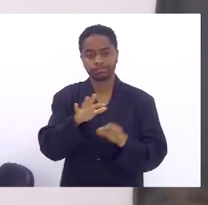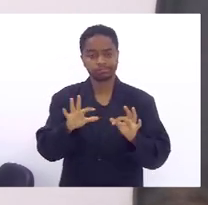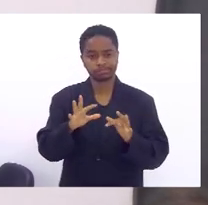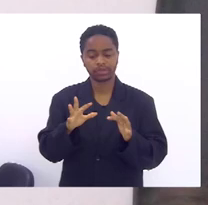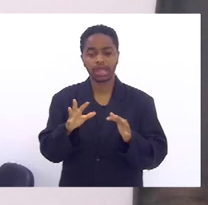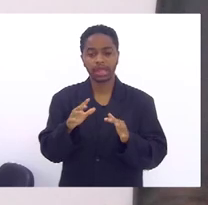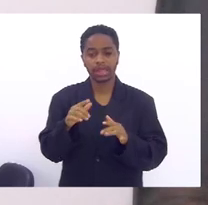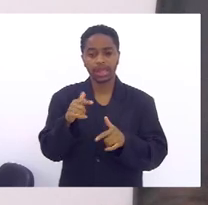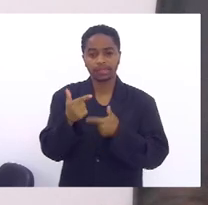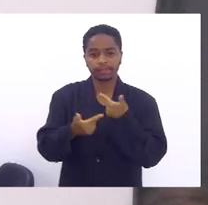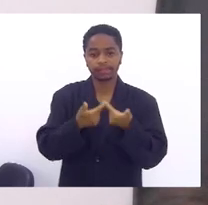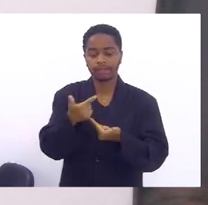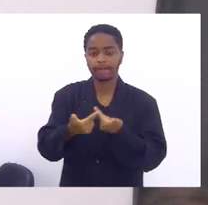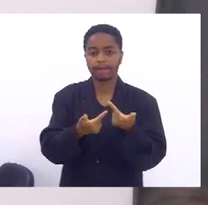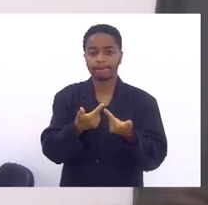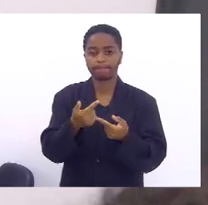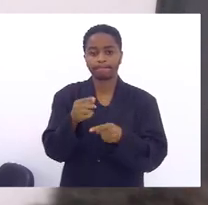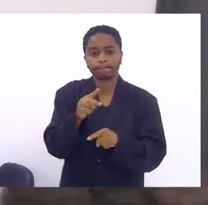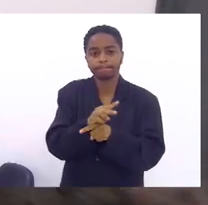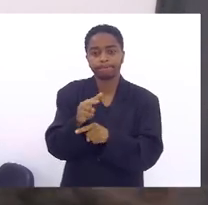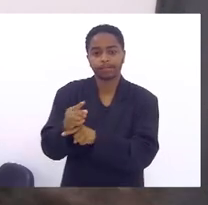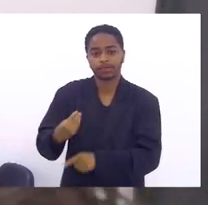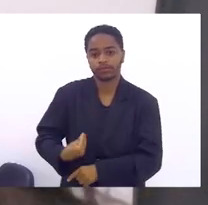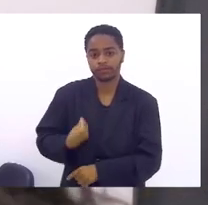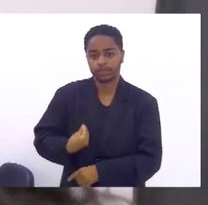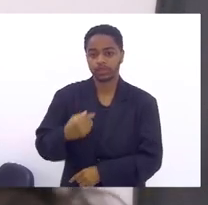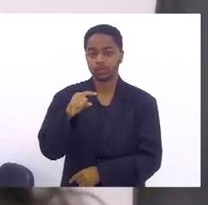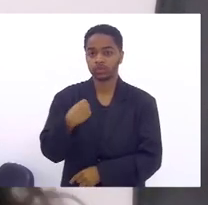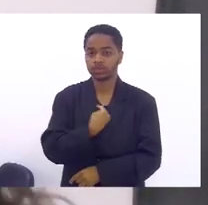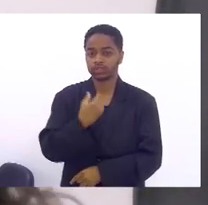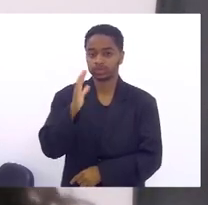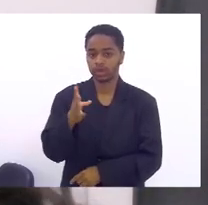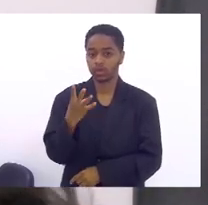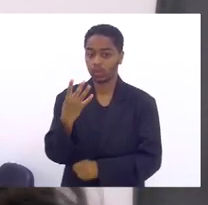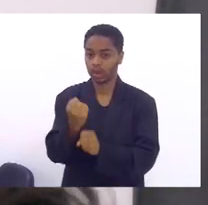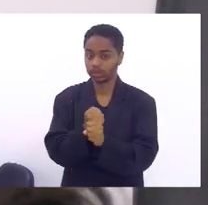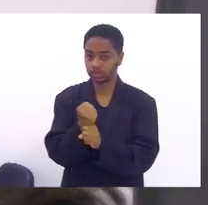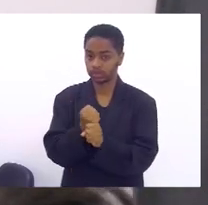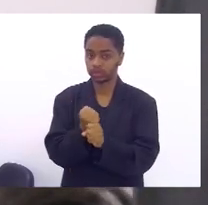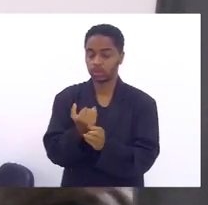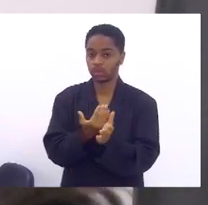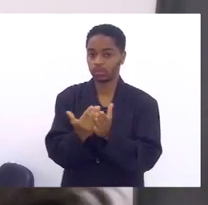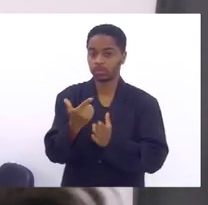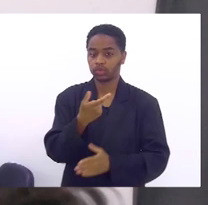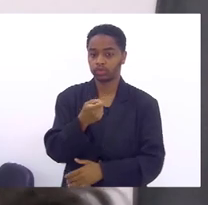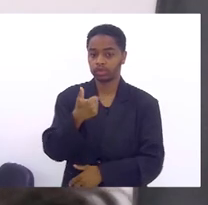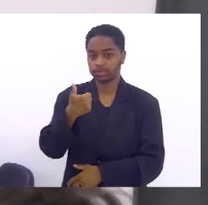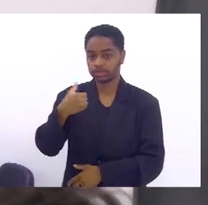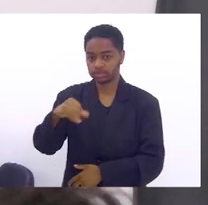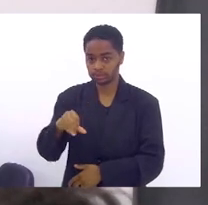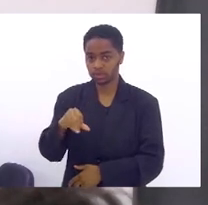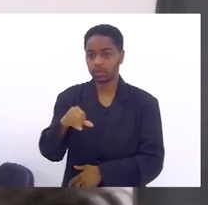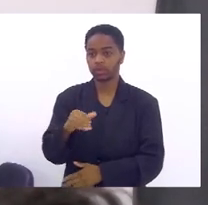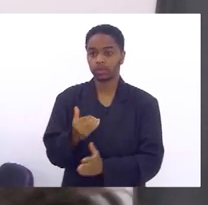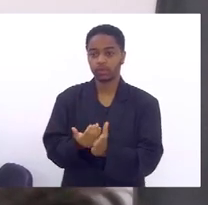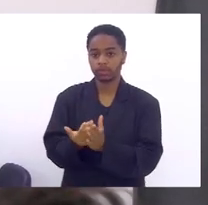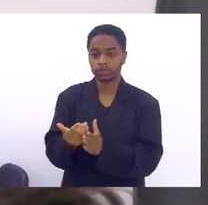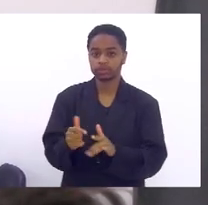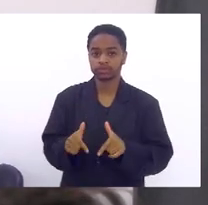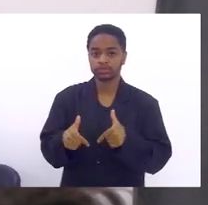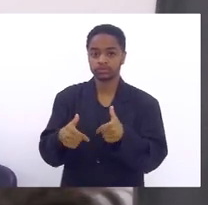vida nós estamos há 4 anos né começamos em 2019 nesse serviço especializado da Polícia